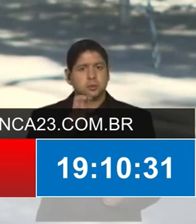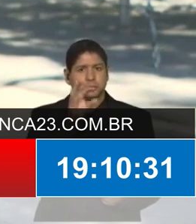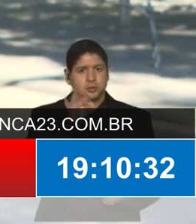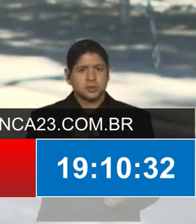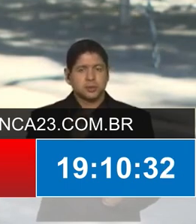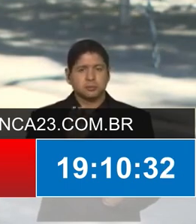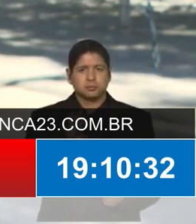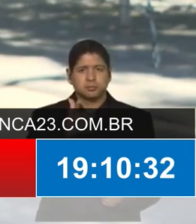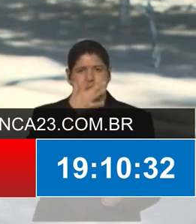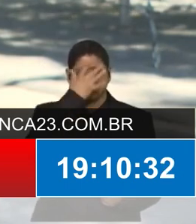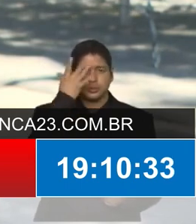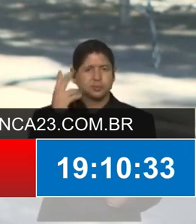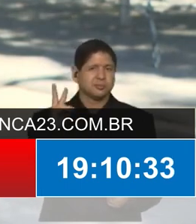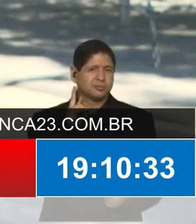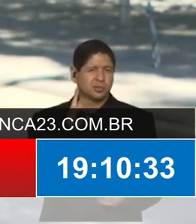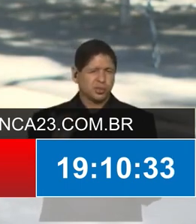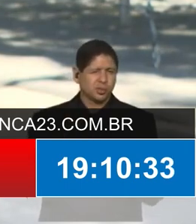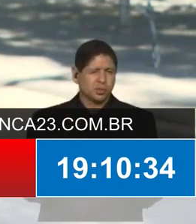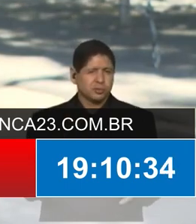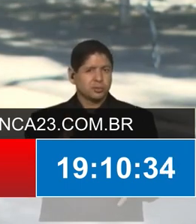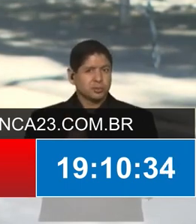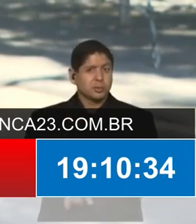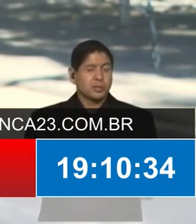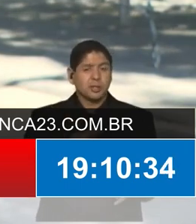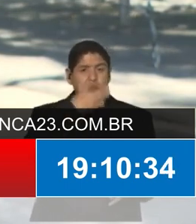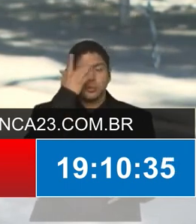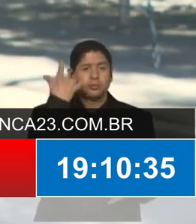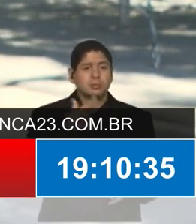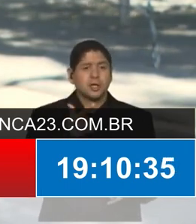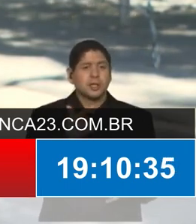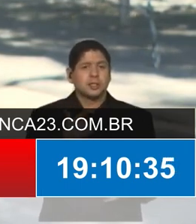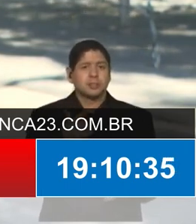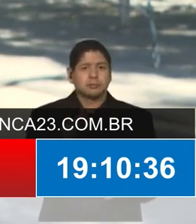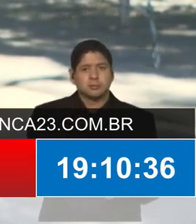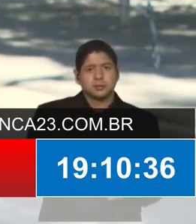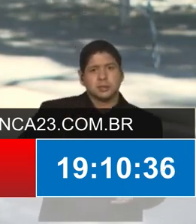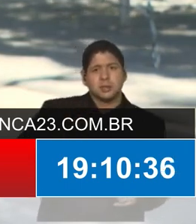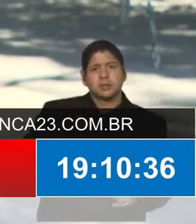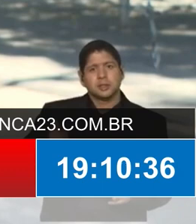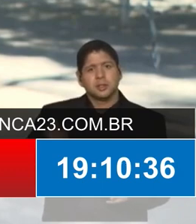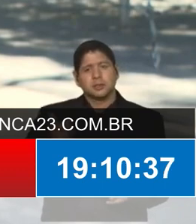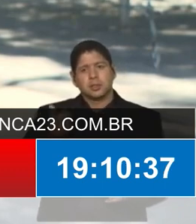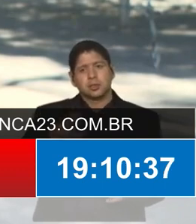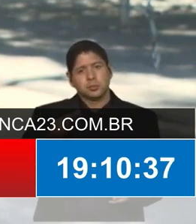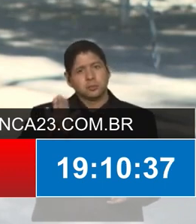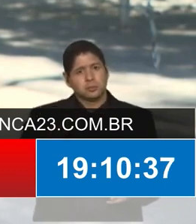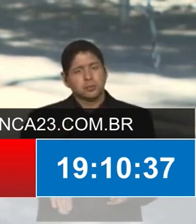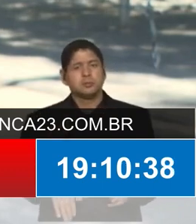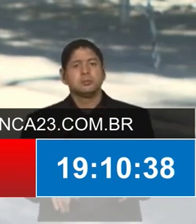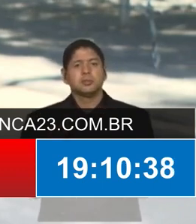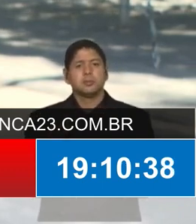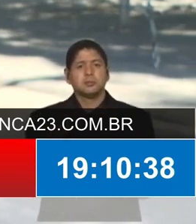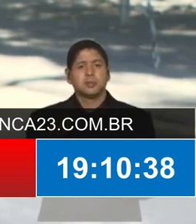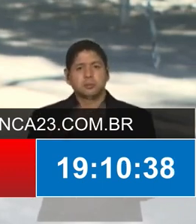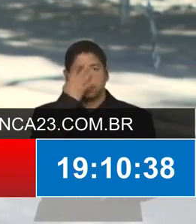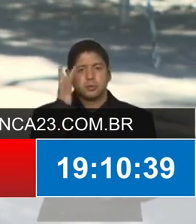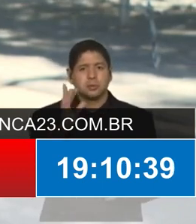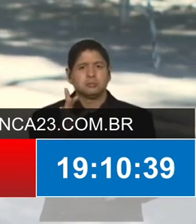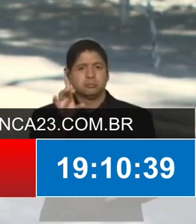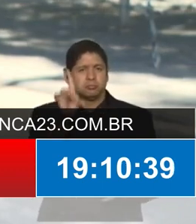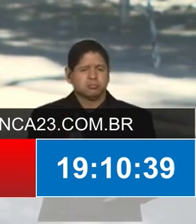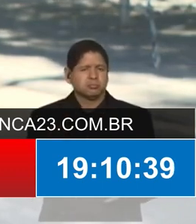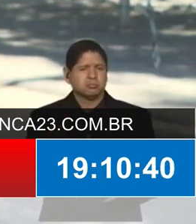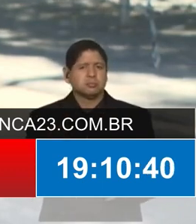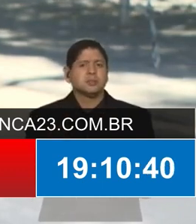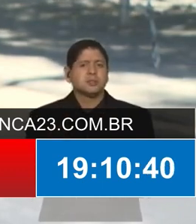76,5% dessas vítimas de estupro são pessoas incapazes, como crianças com menos de 14 anos, pessoas com deficiência